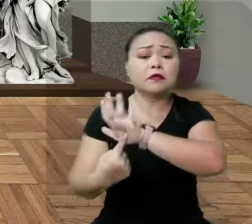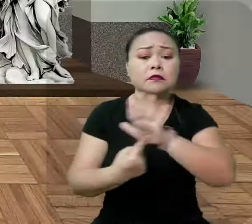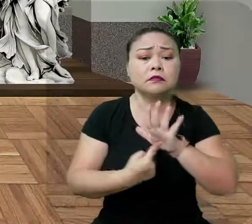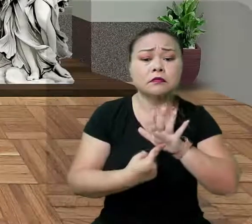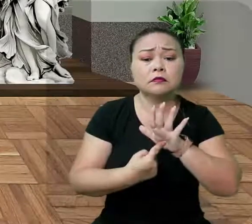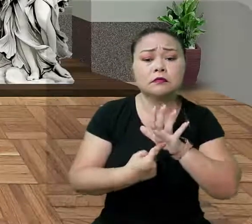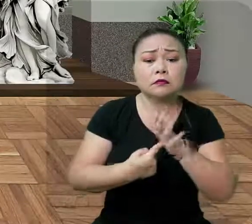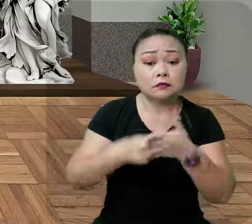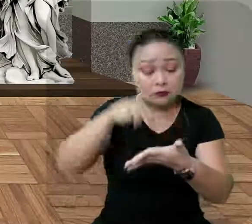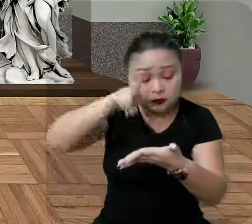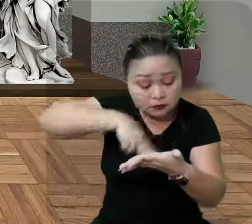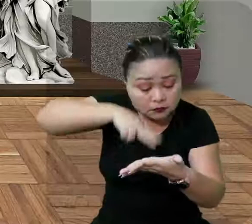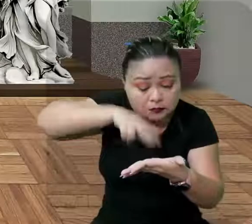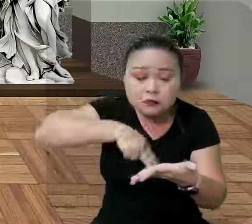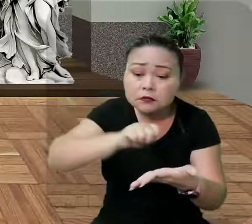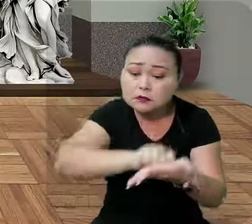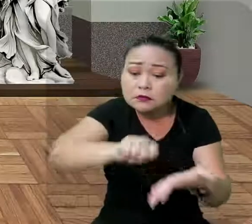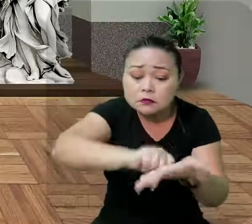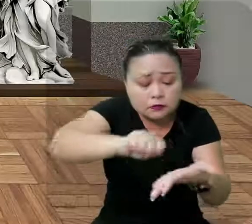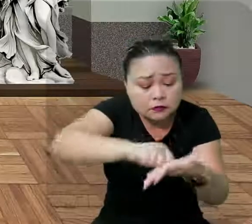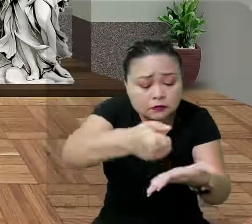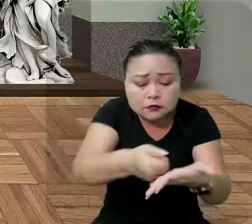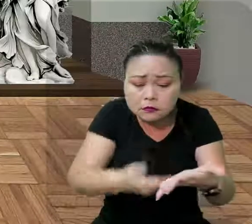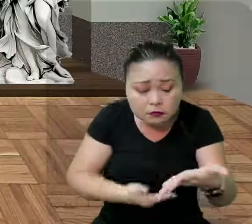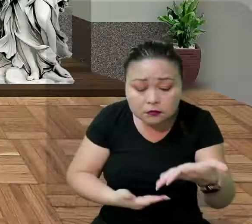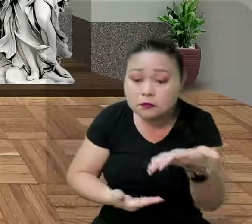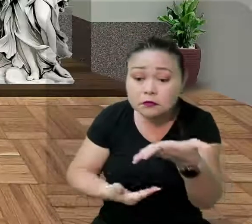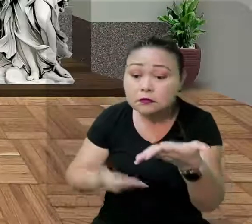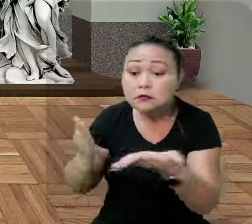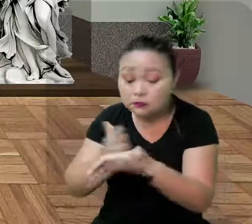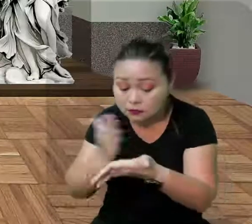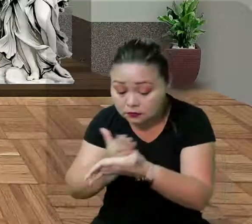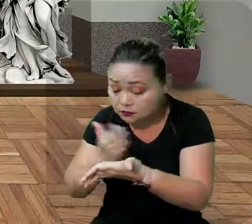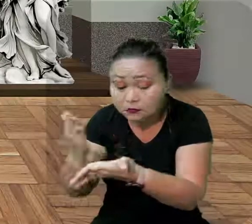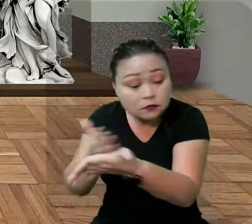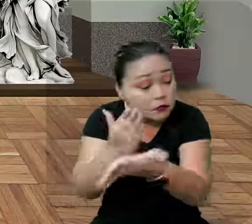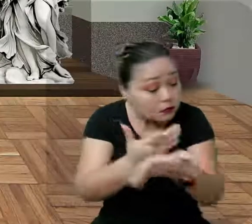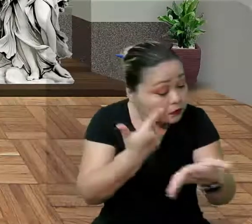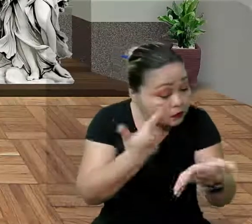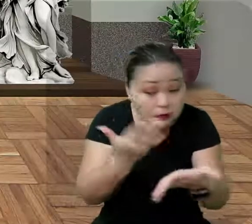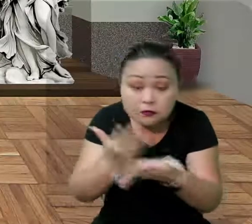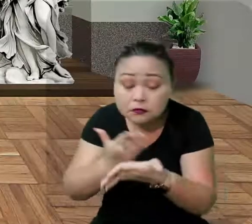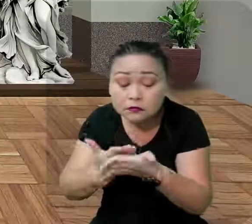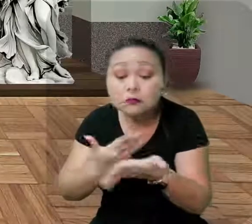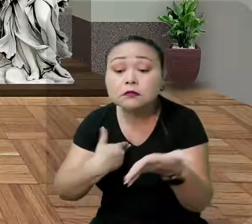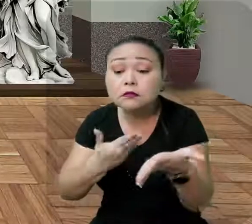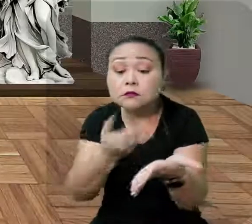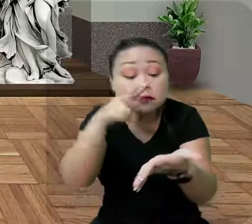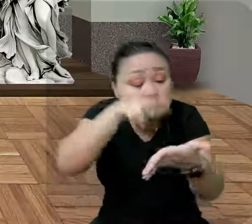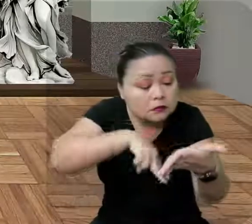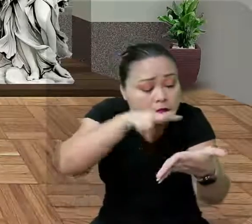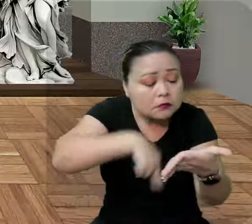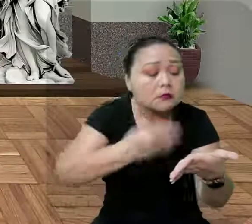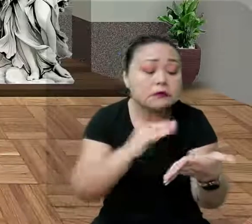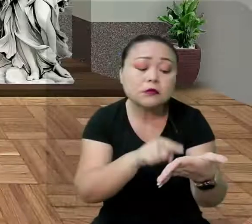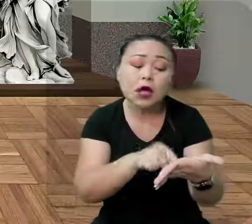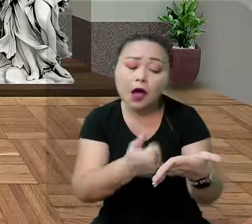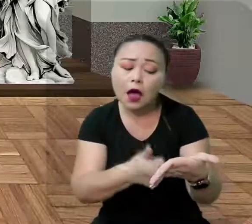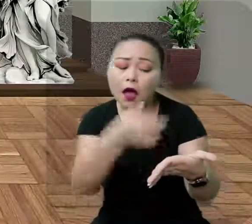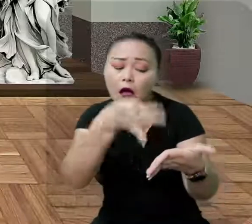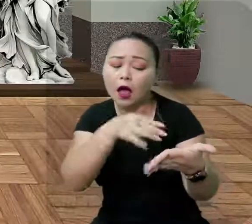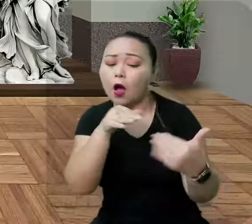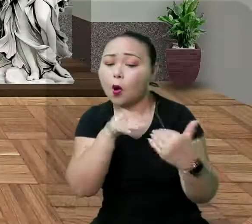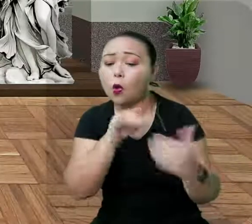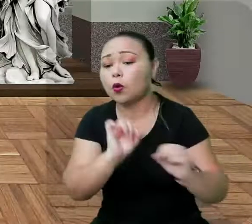é inscritos eu vou te mostrar alguns livros que você ao Leto vai ser convencer